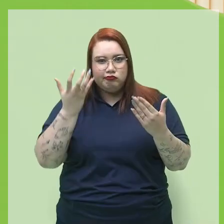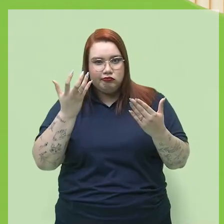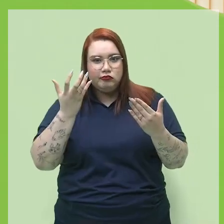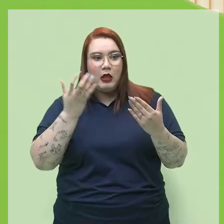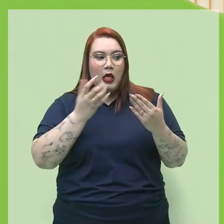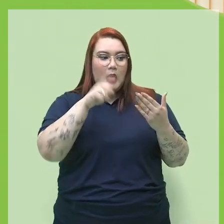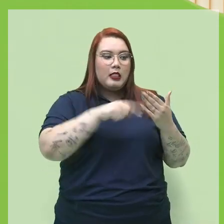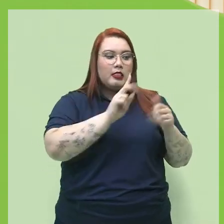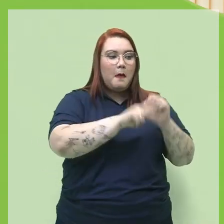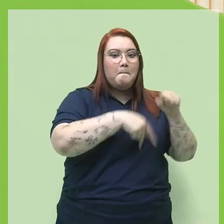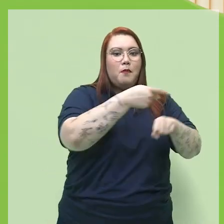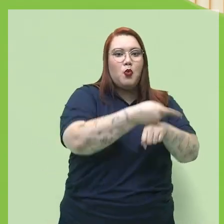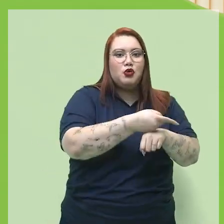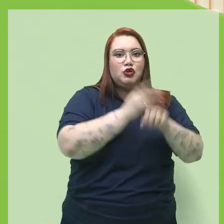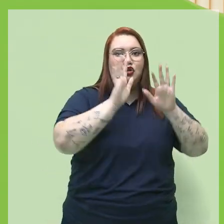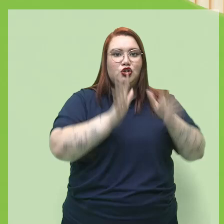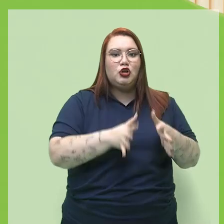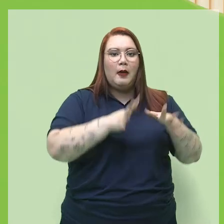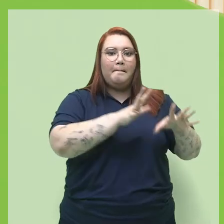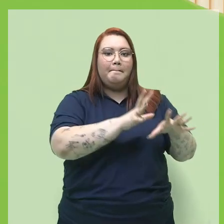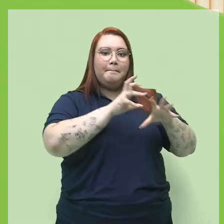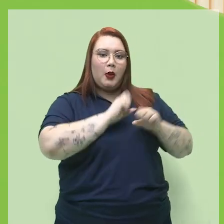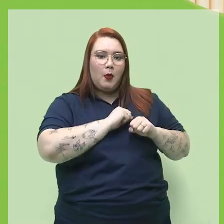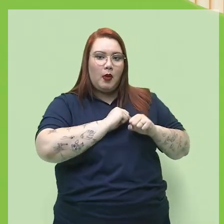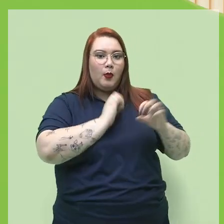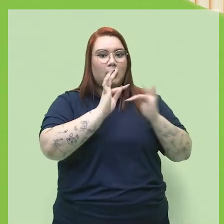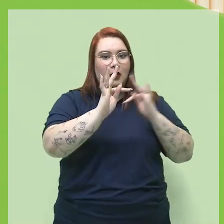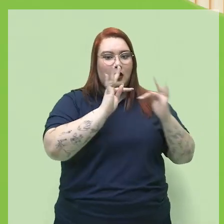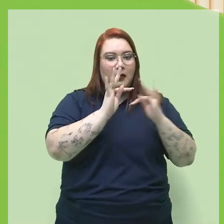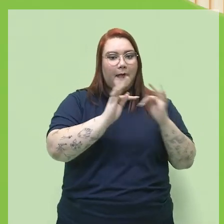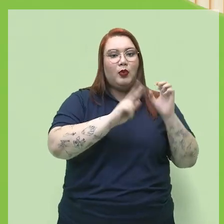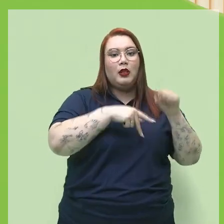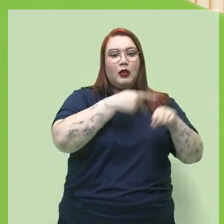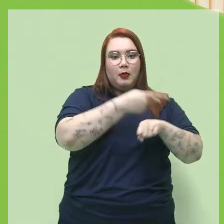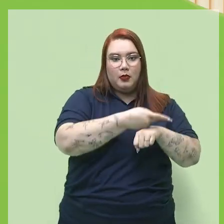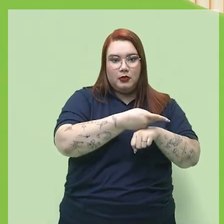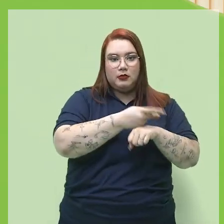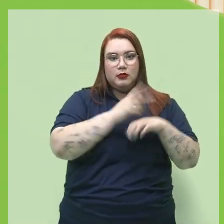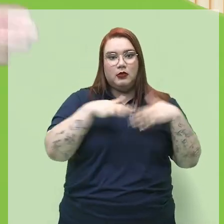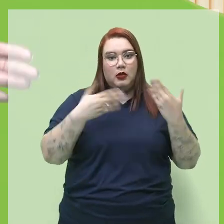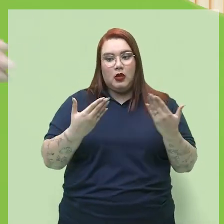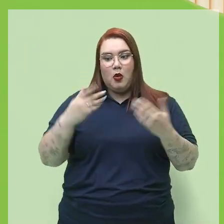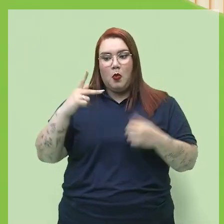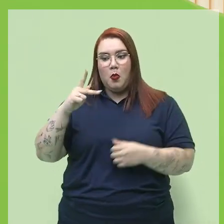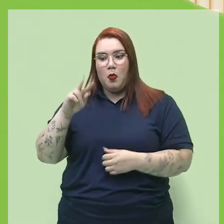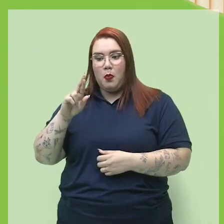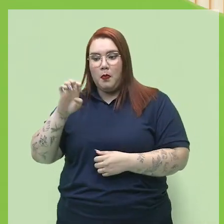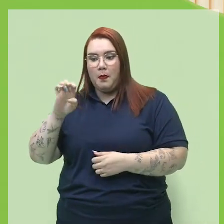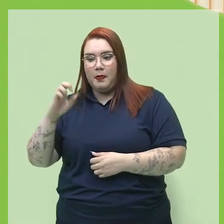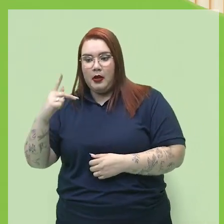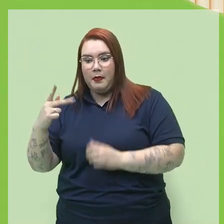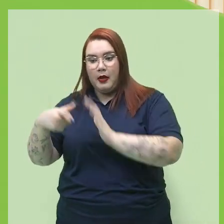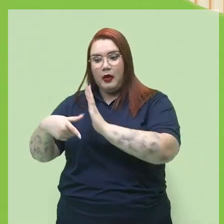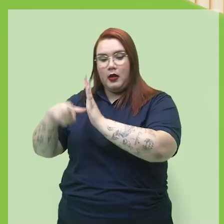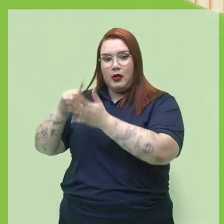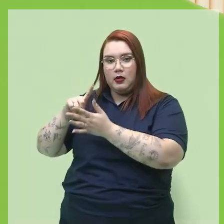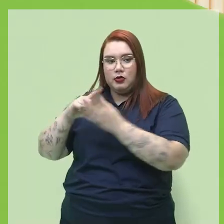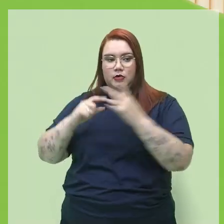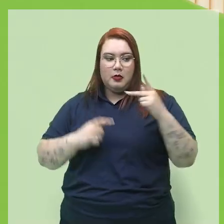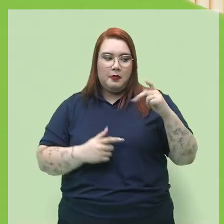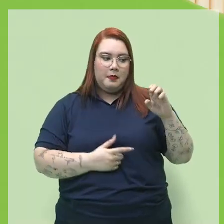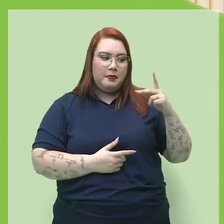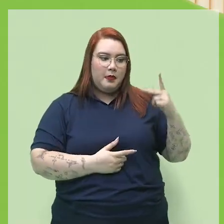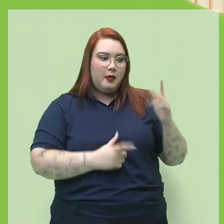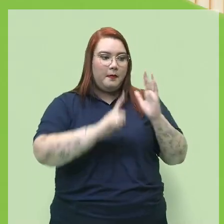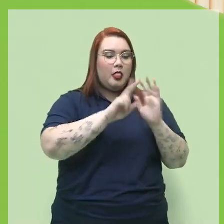é depois. Né? Alguma suspeita, é um tratamento que é realizado depois. Tá? Então, PrEP antes, o PEP é depois,